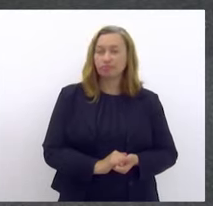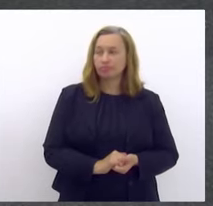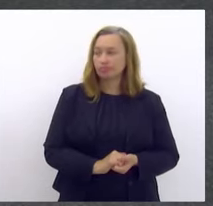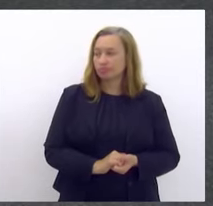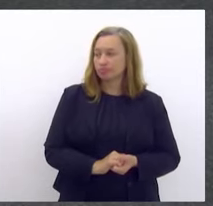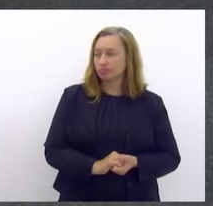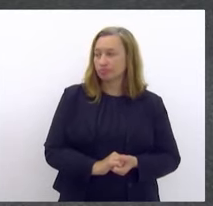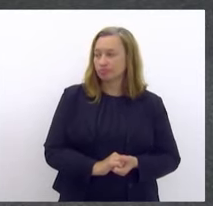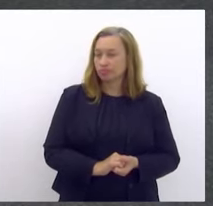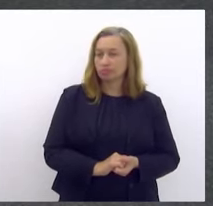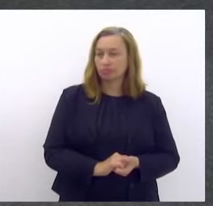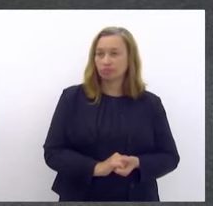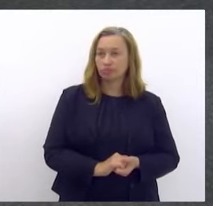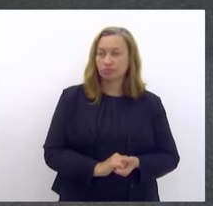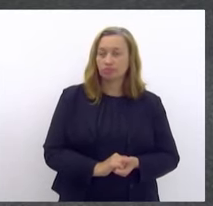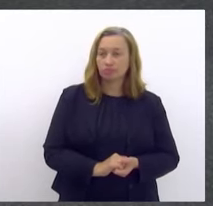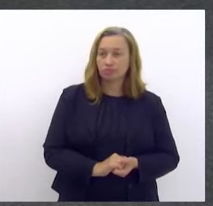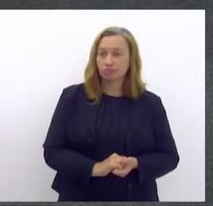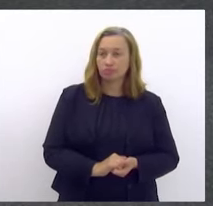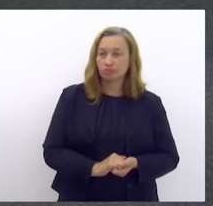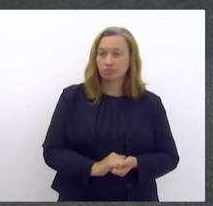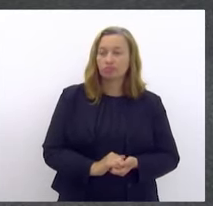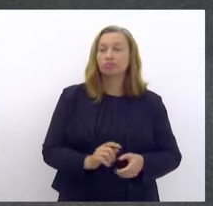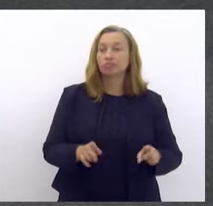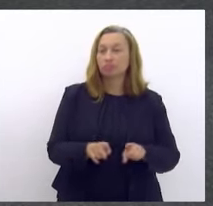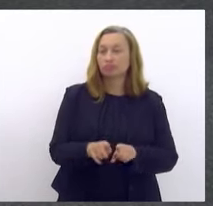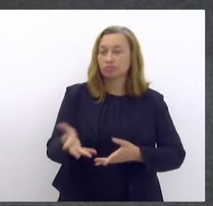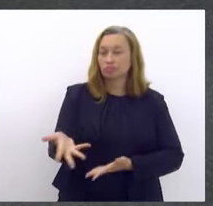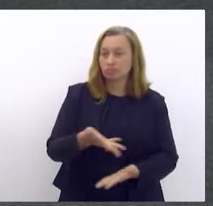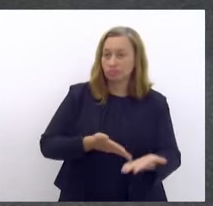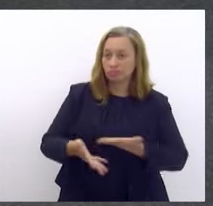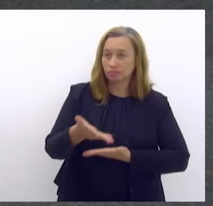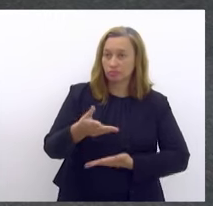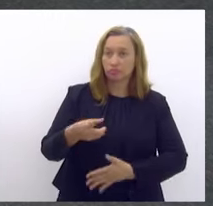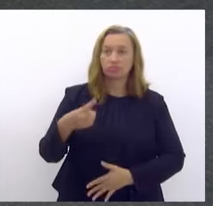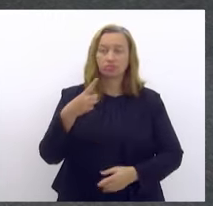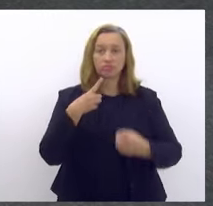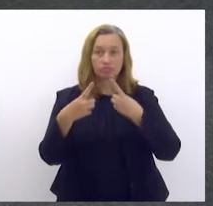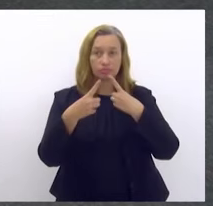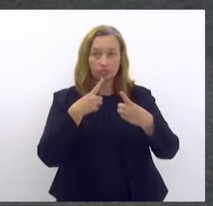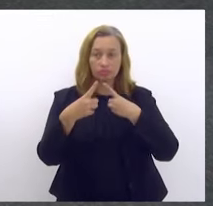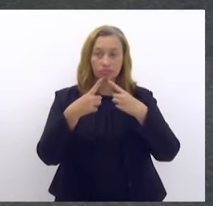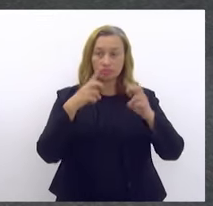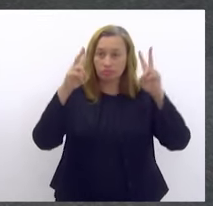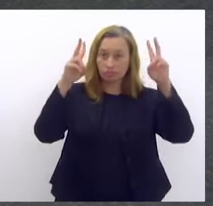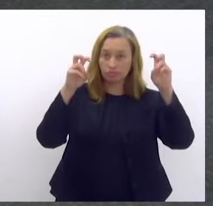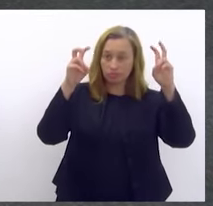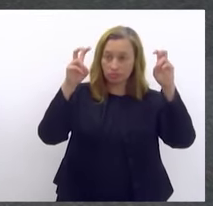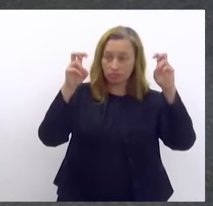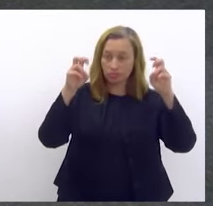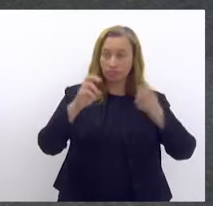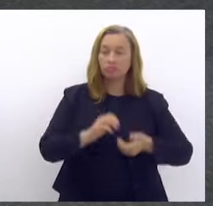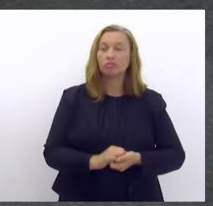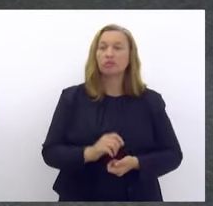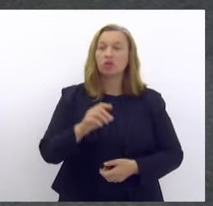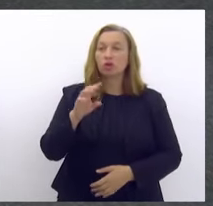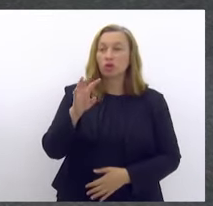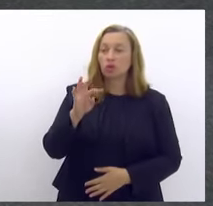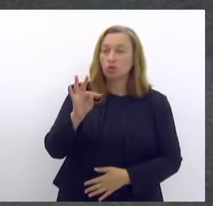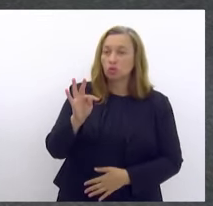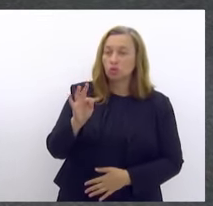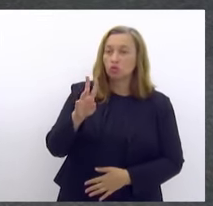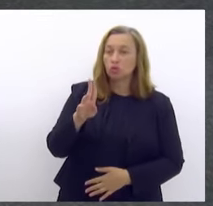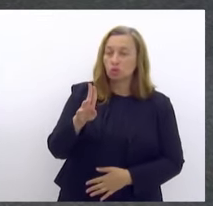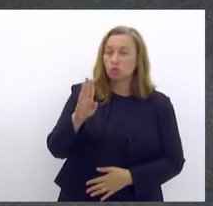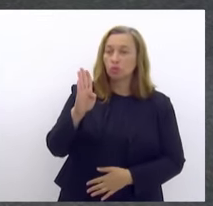mas também, e também somos parceiros nesse debate, a questão da tuberculose. O deputado Gilberto Palmares